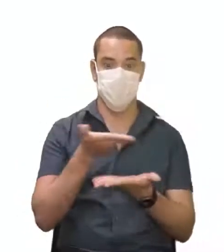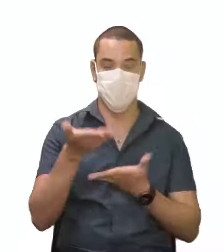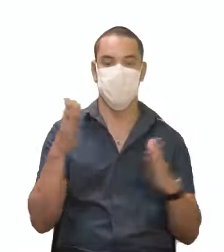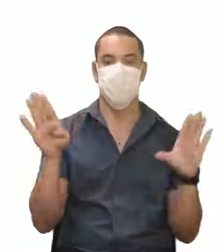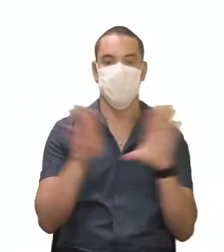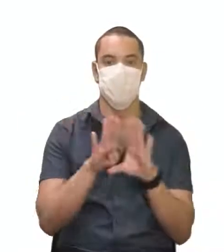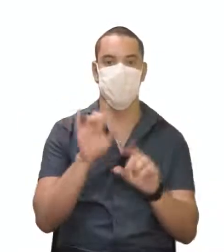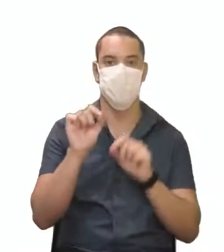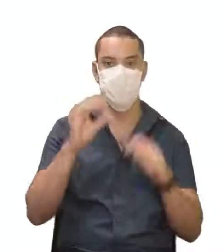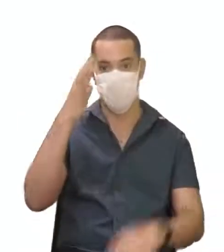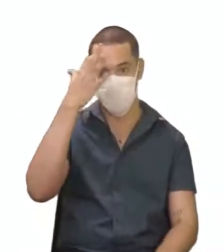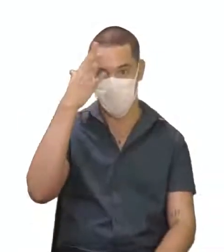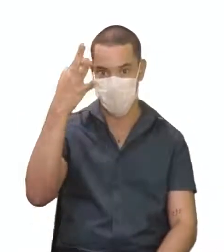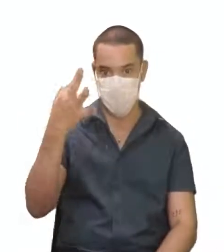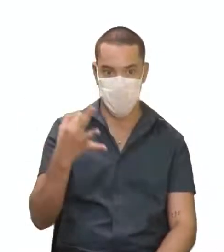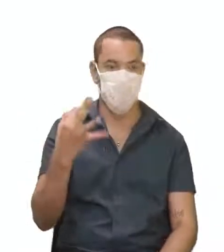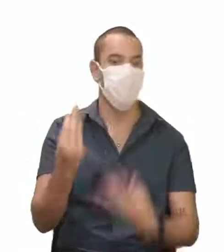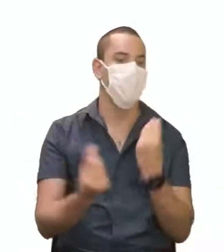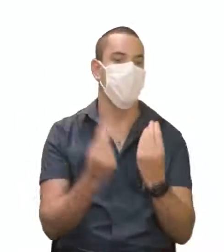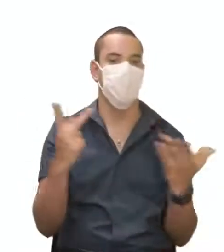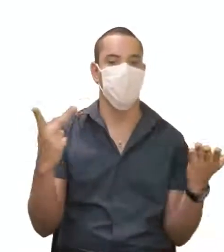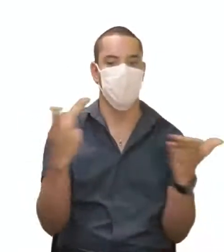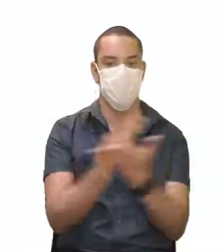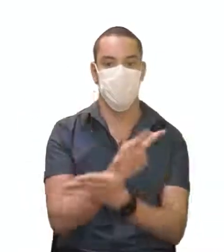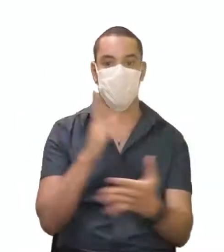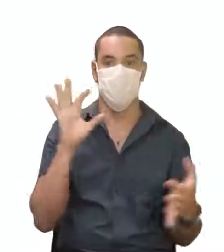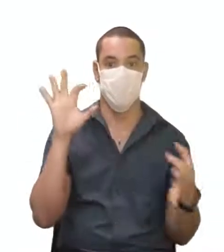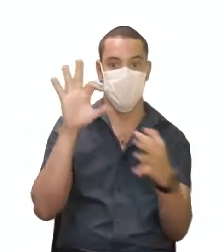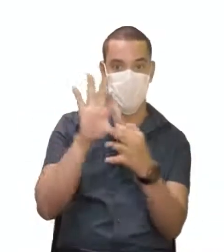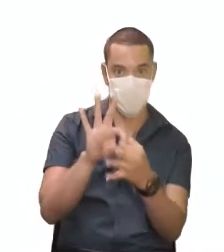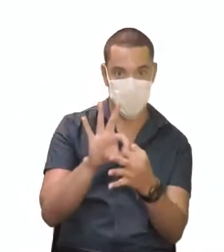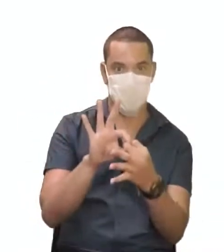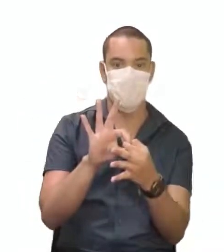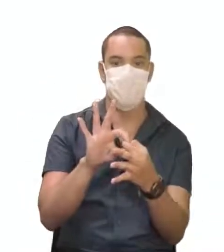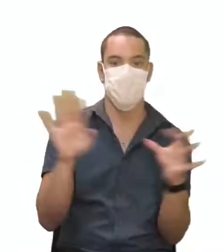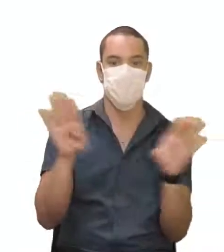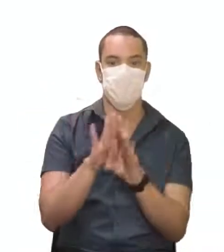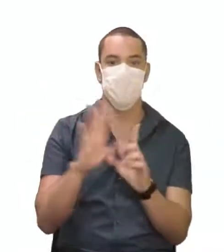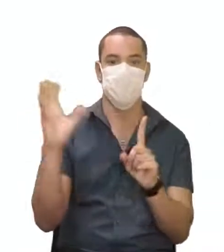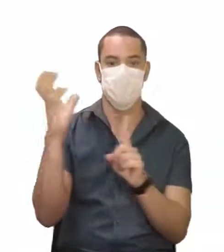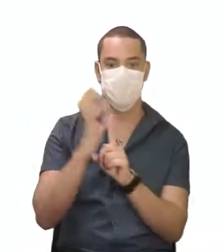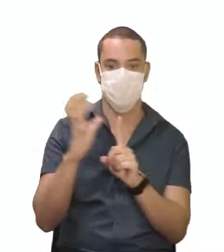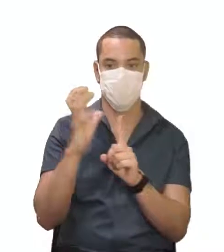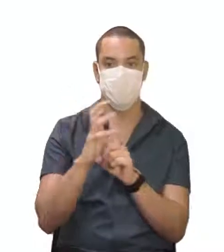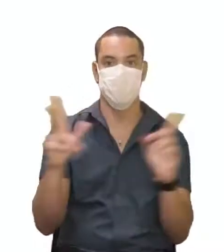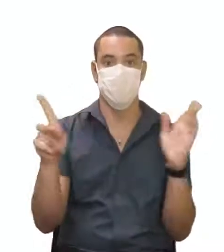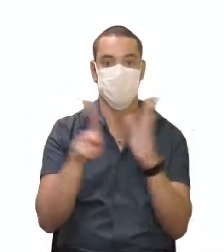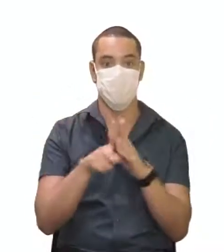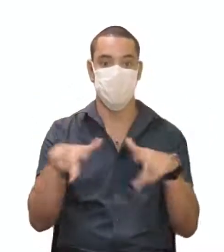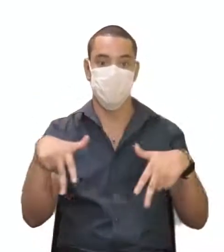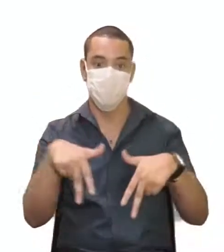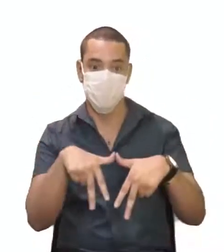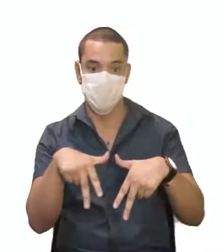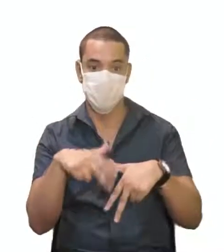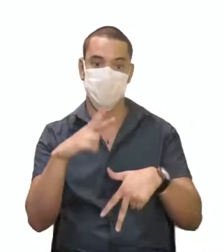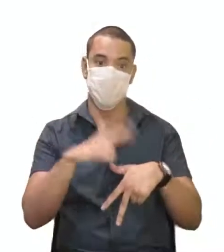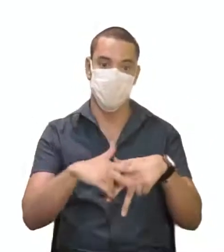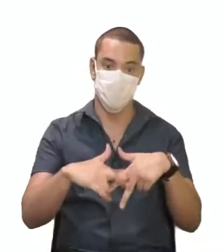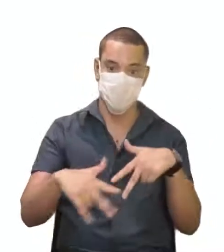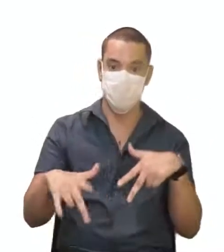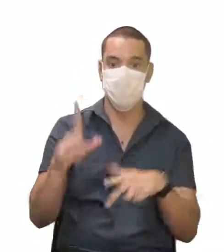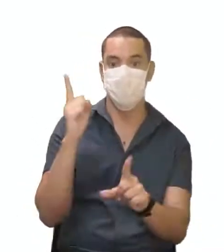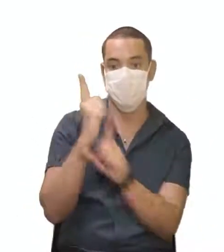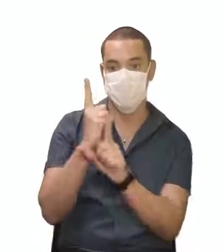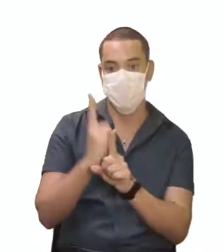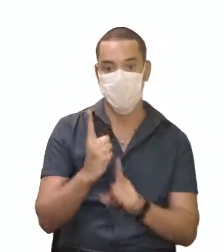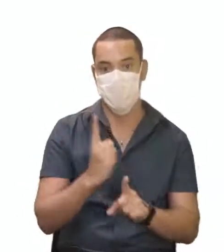de compreender a herança genética ligada, restrita e influenciada pelo sexo, identificando cada